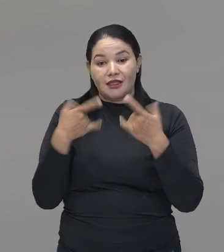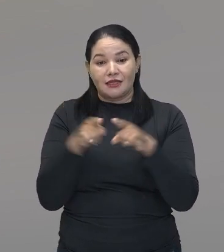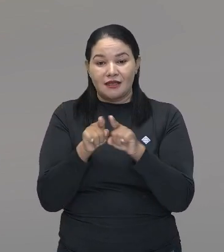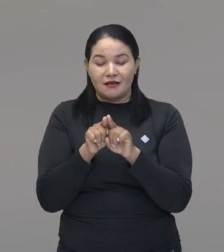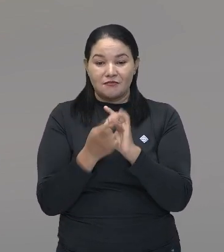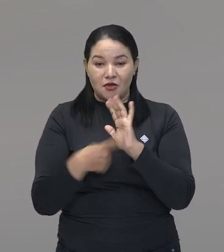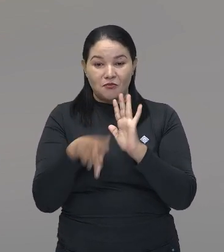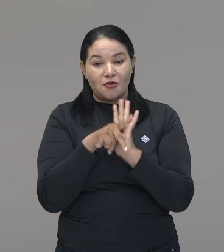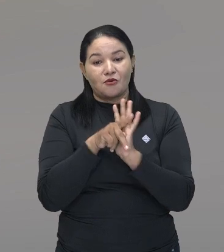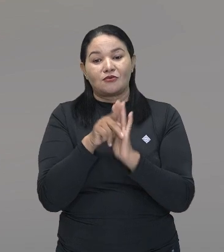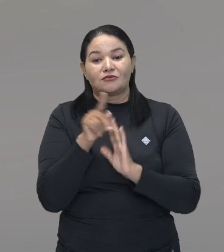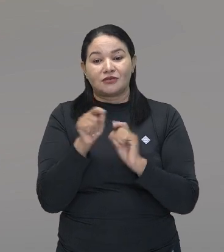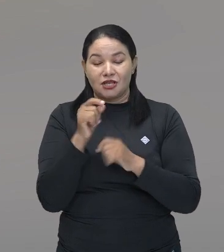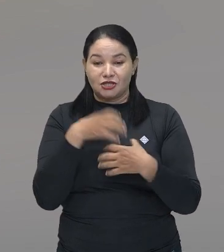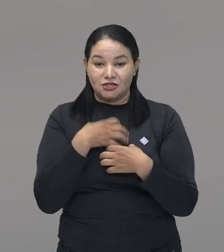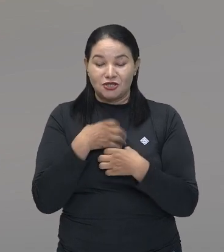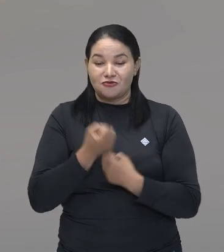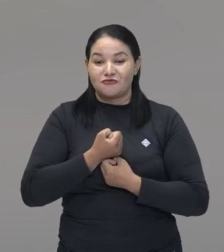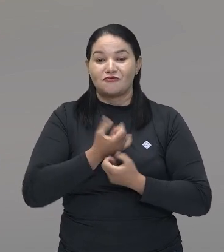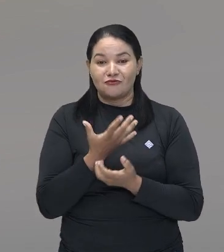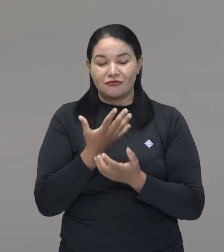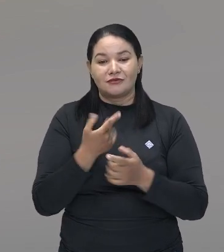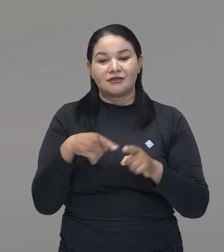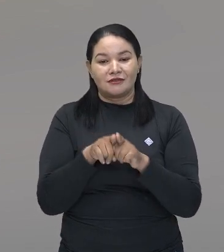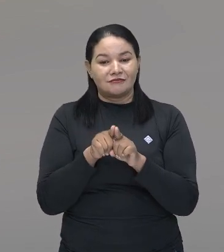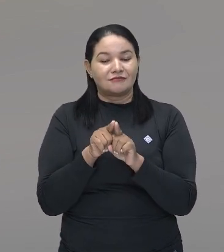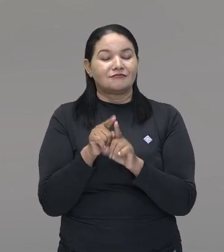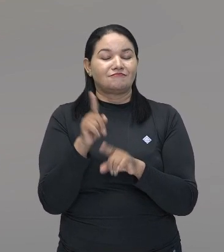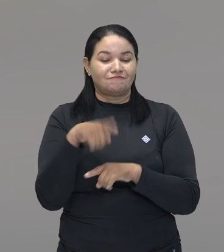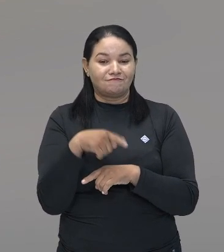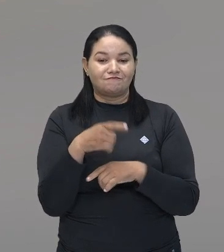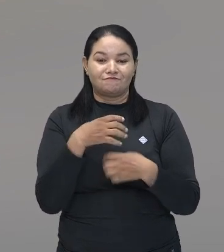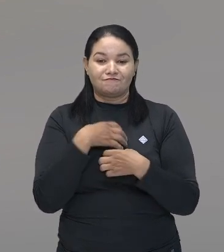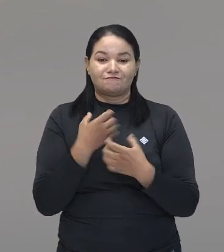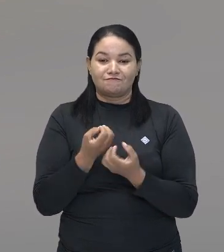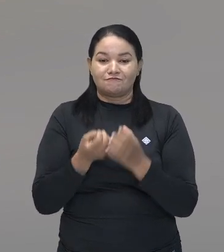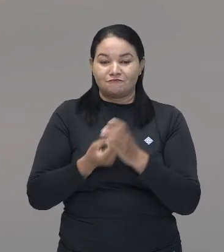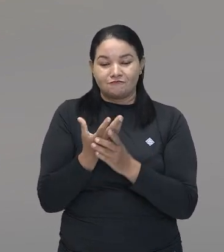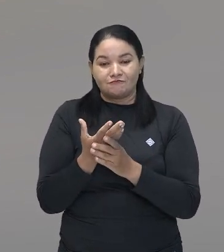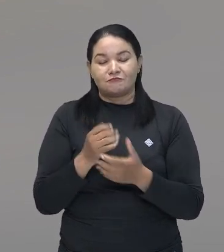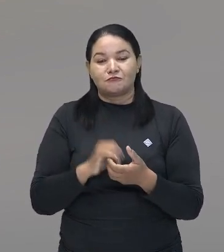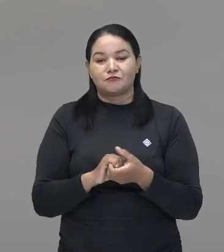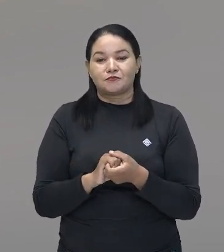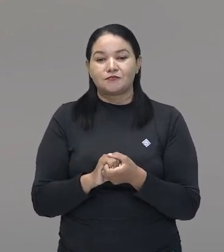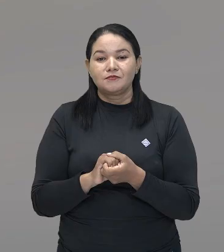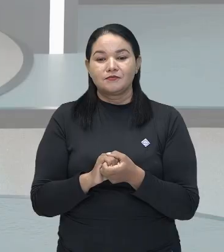tem técnicas próprias, ou seus jeitos de fazer.